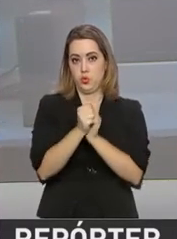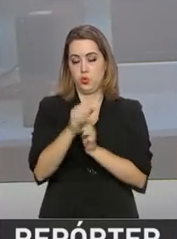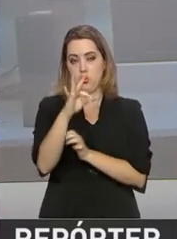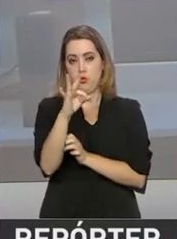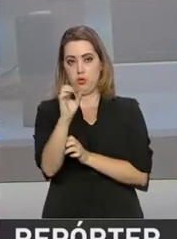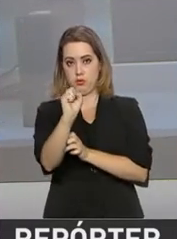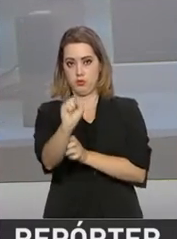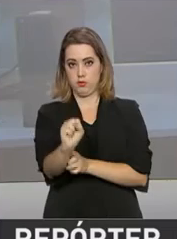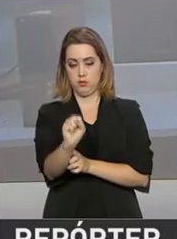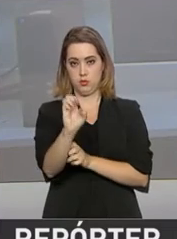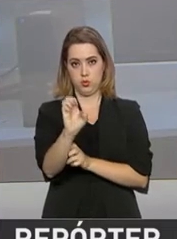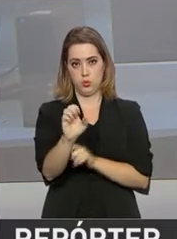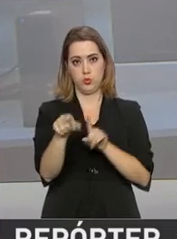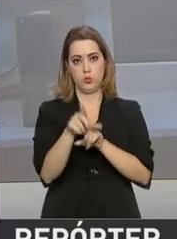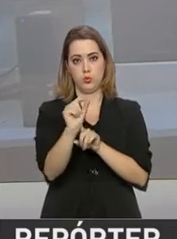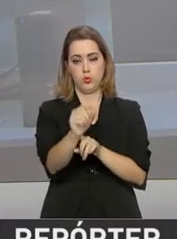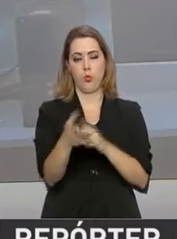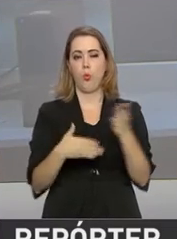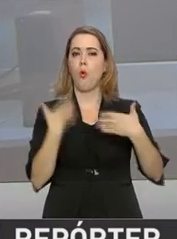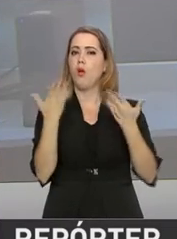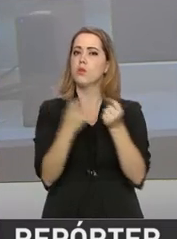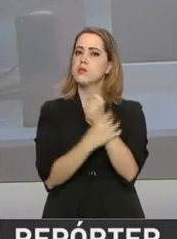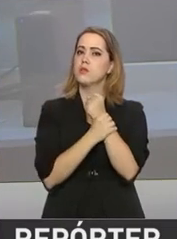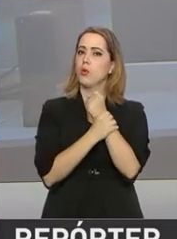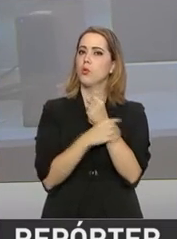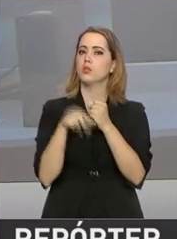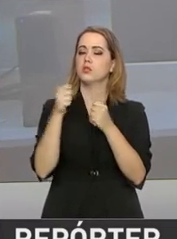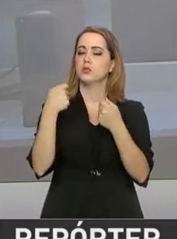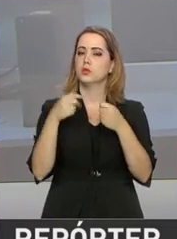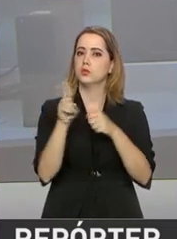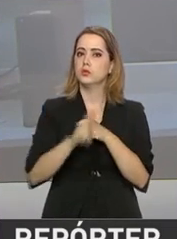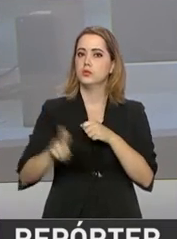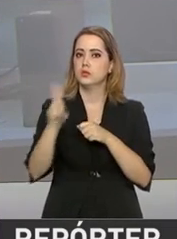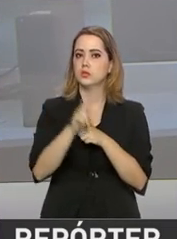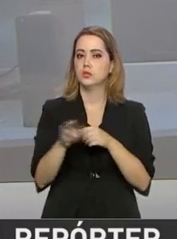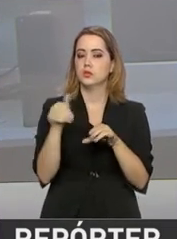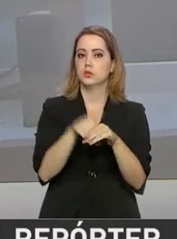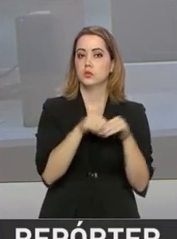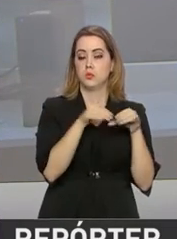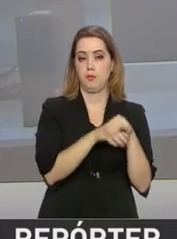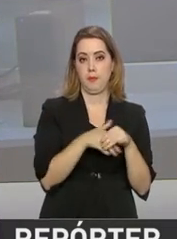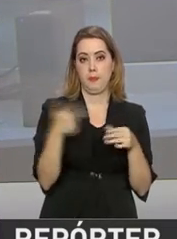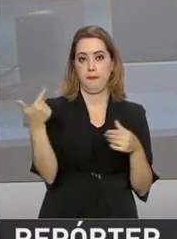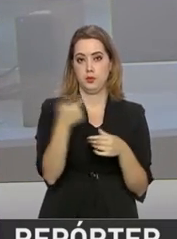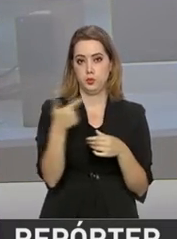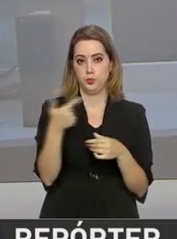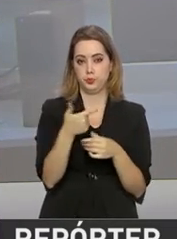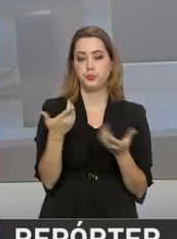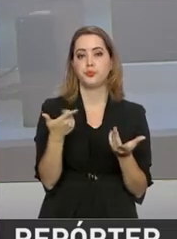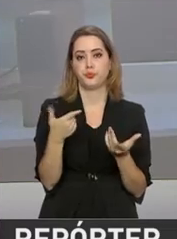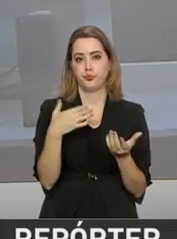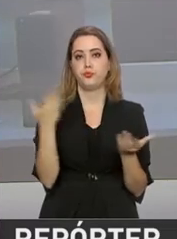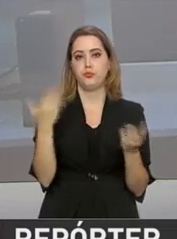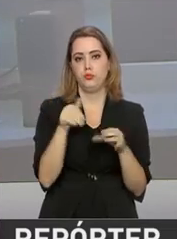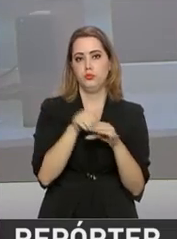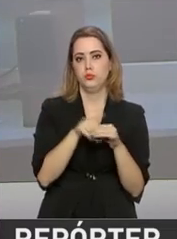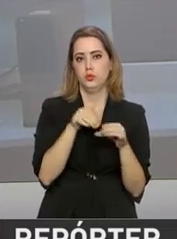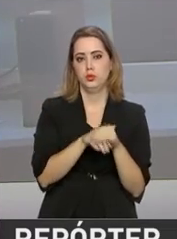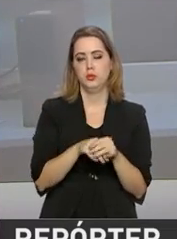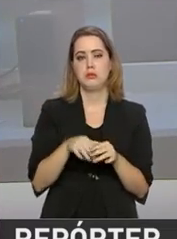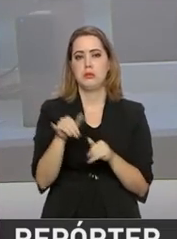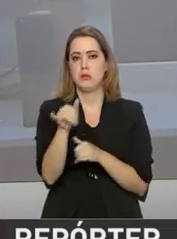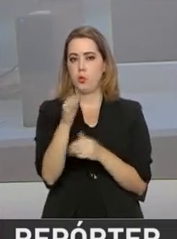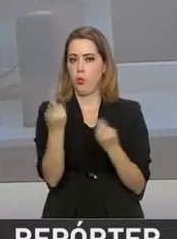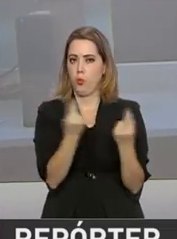estratégias de segurança para o segundo turno das eleições municipais a exemplo do primeiro turno homens da força nacional vão para as ruas